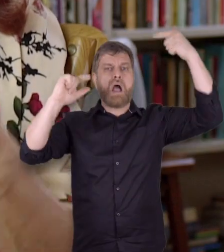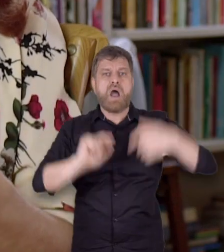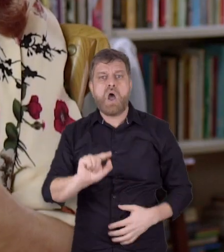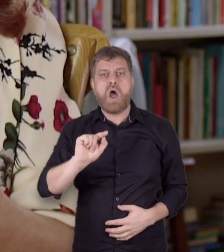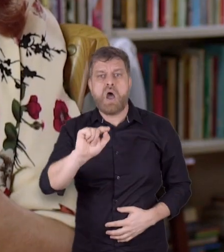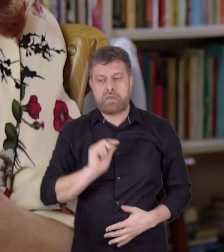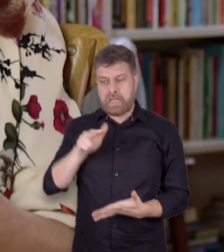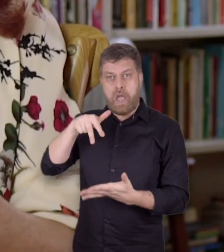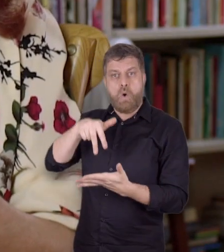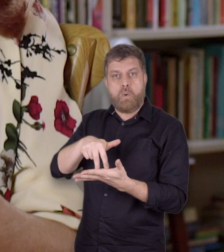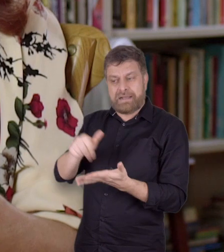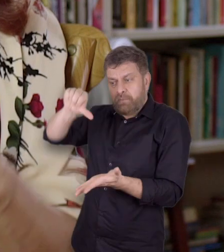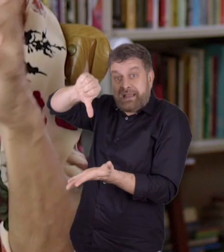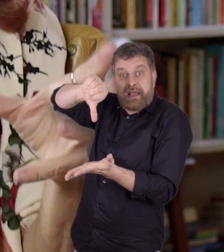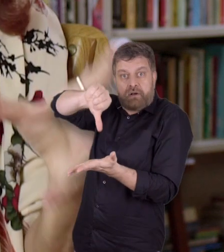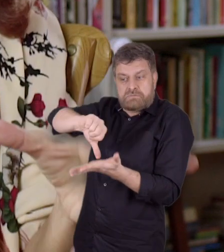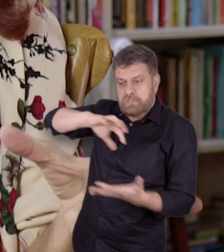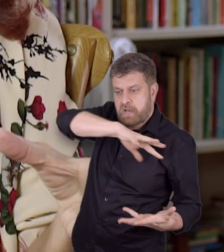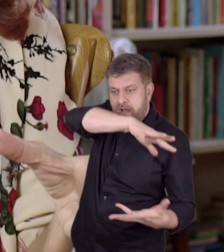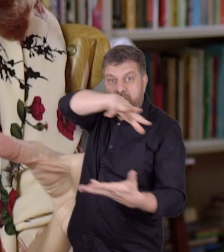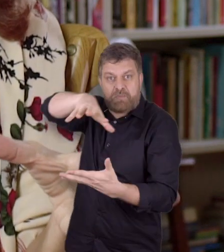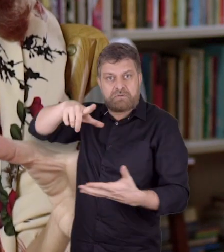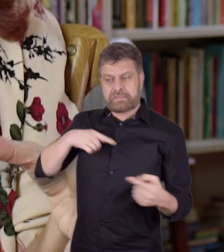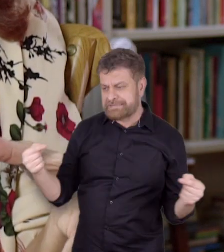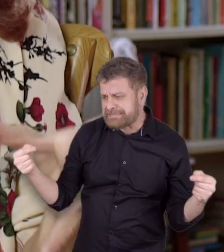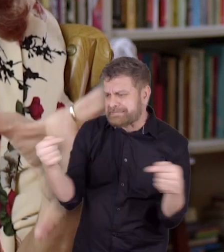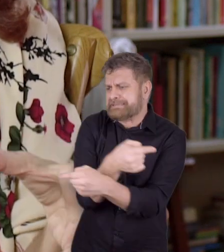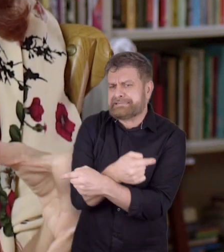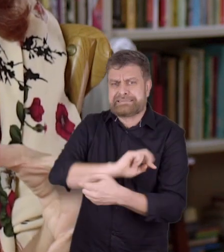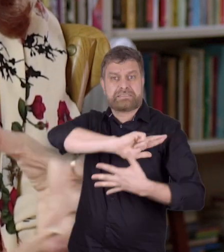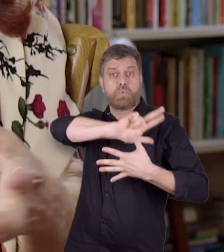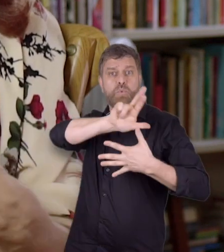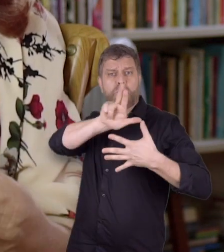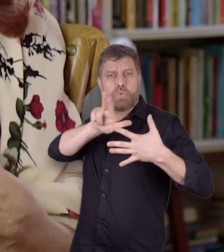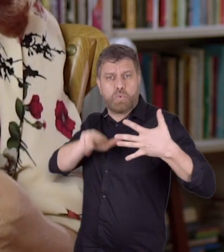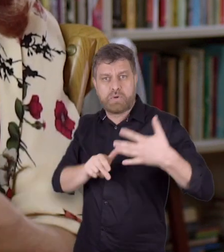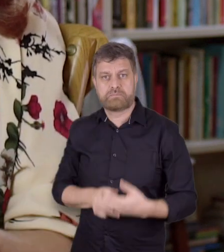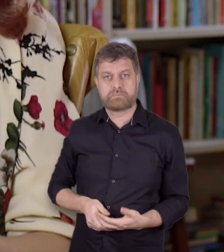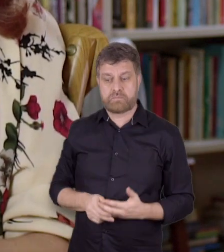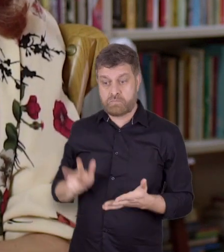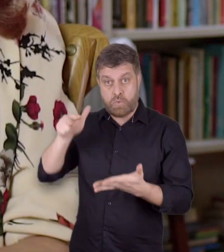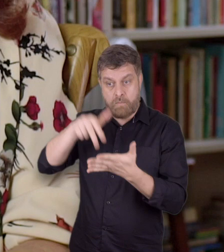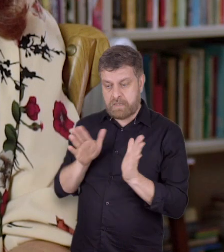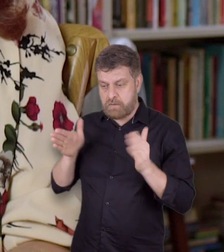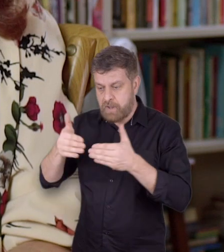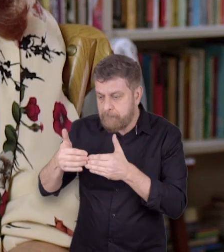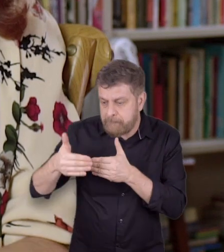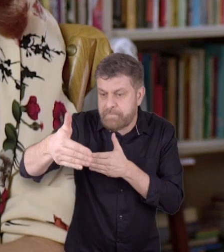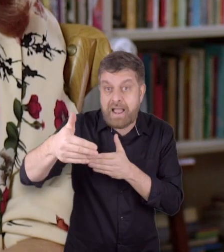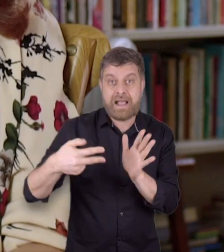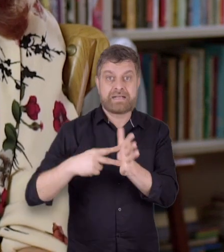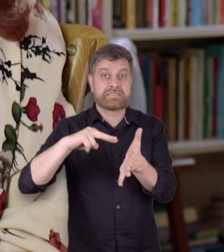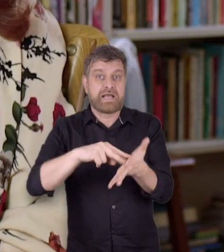o velho humanismo, com todas as contradições que ele trazia. Então, o pós-humano